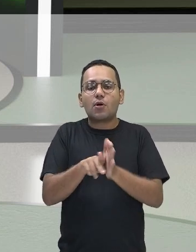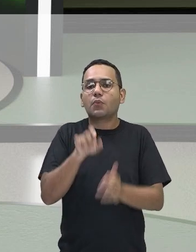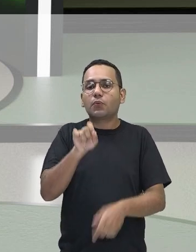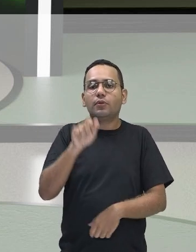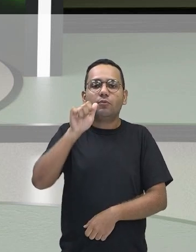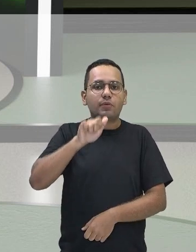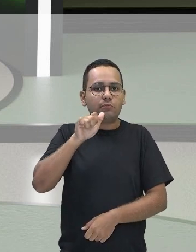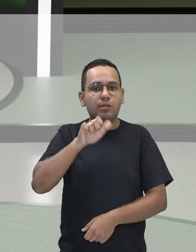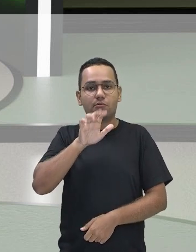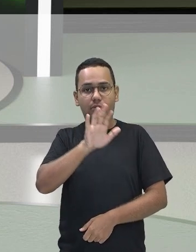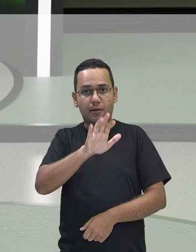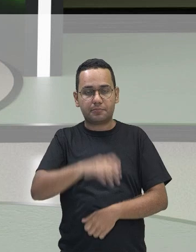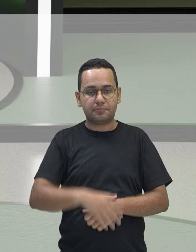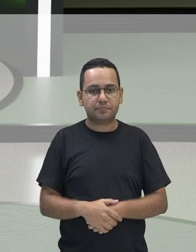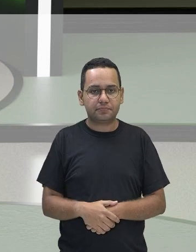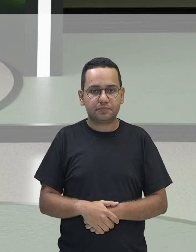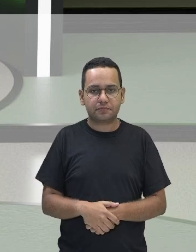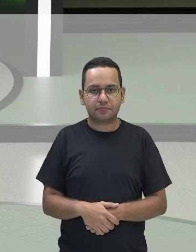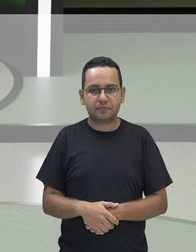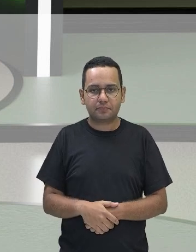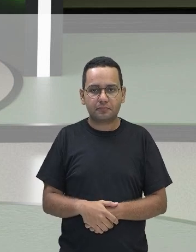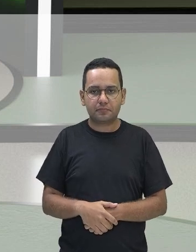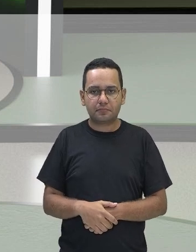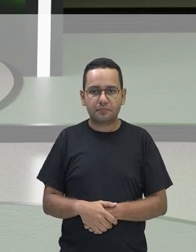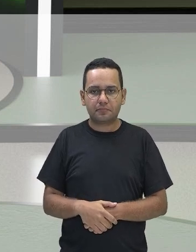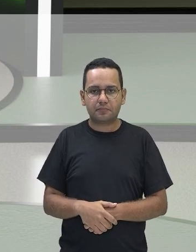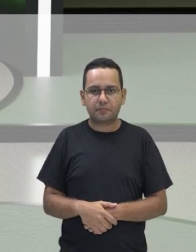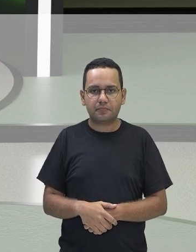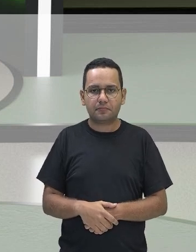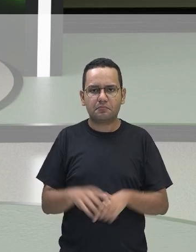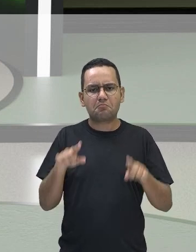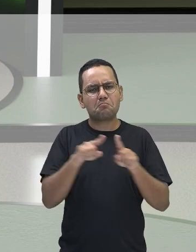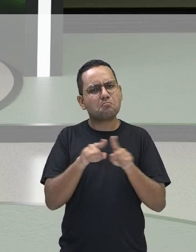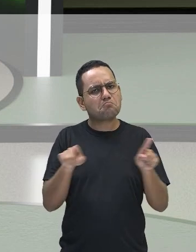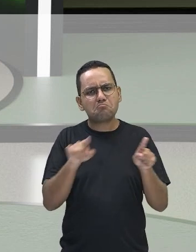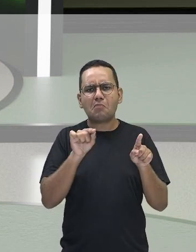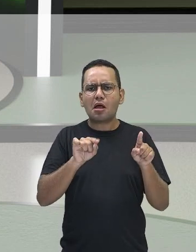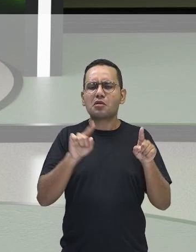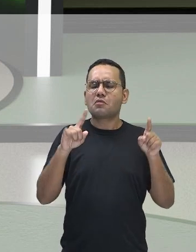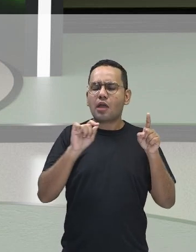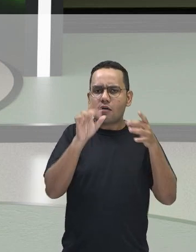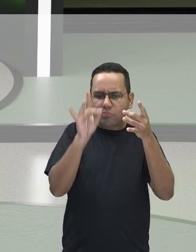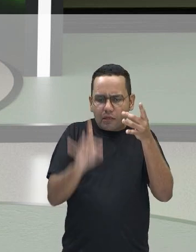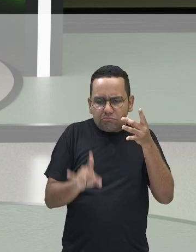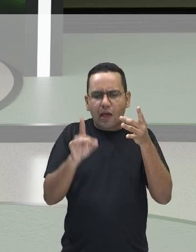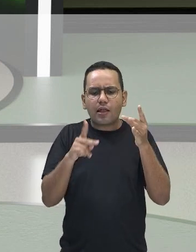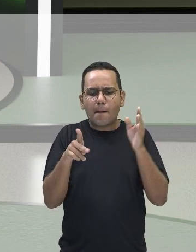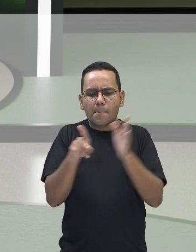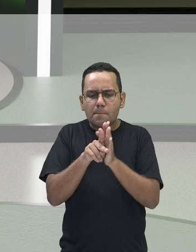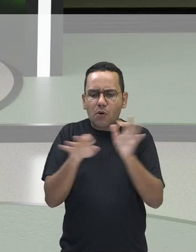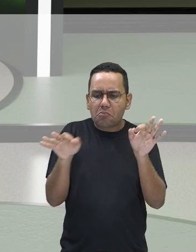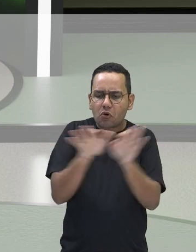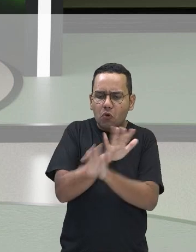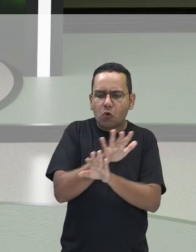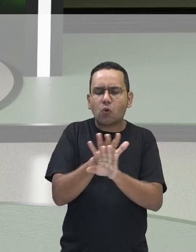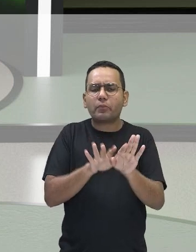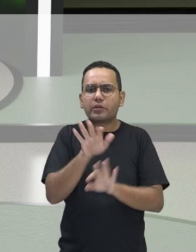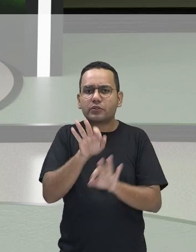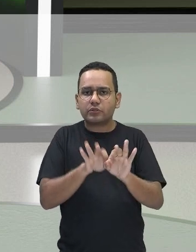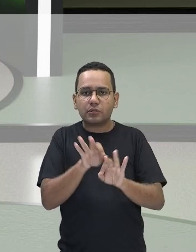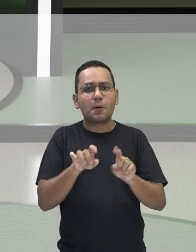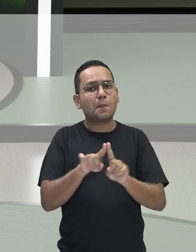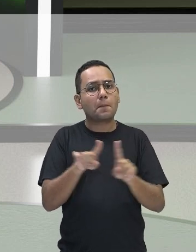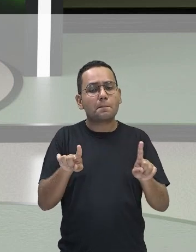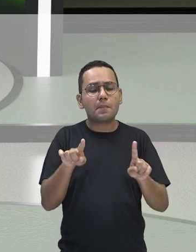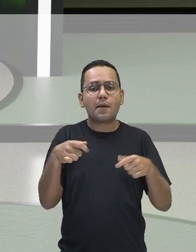E ele não é apenas composto de várias partes extremamente complexas e bem elaboradas, né, preparadas para esse propósito, mas